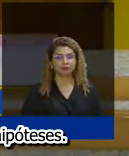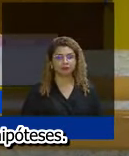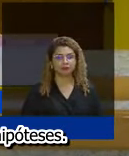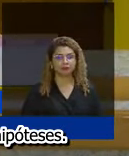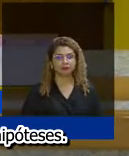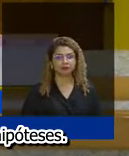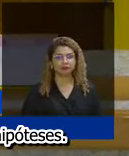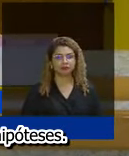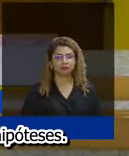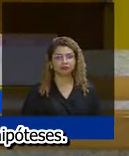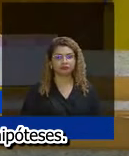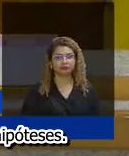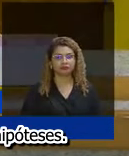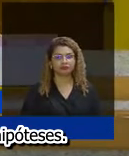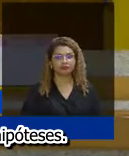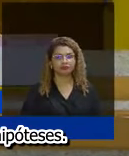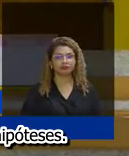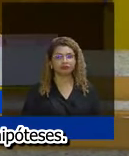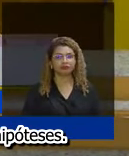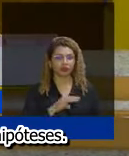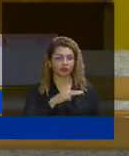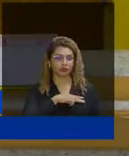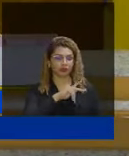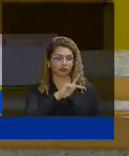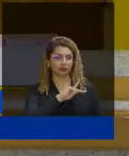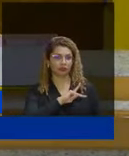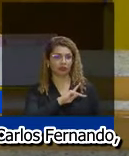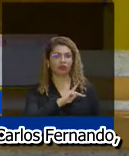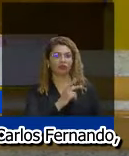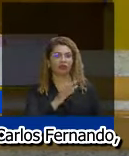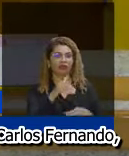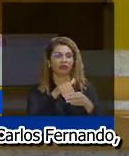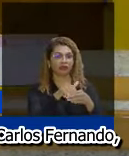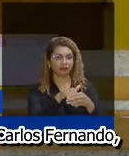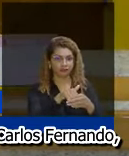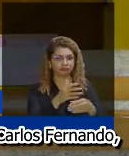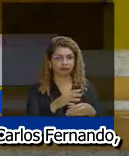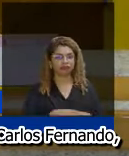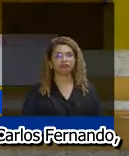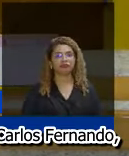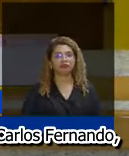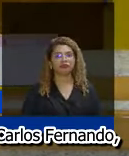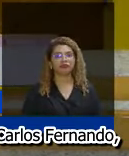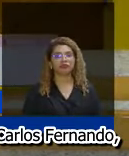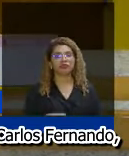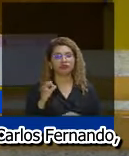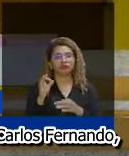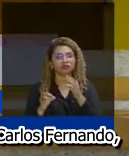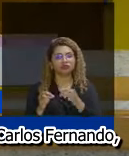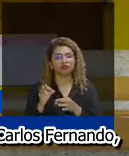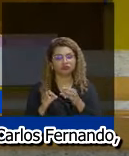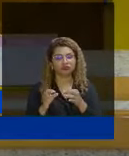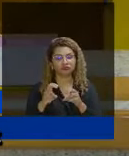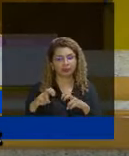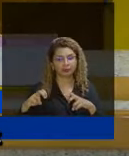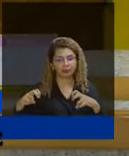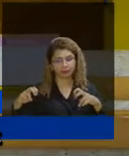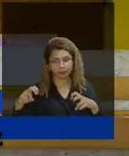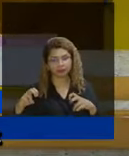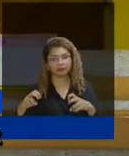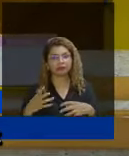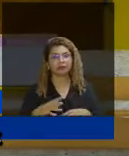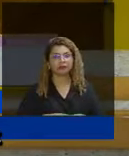e embargado Ministério Público Eleitoral, em ambas as hipóteses. Atuarão como vogais juízes Anselmo Gonçalves, Tina Souza, Carlos Fernando, Paula